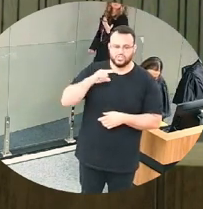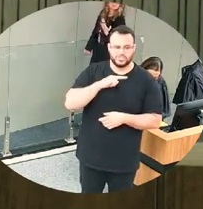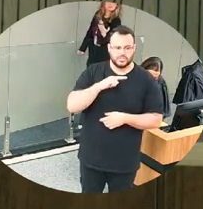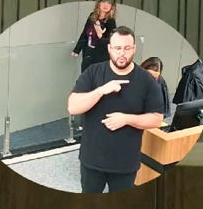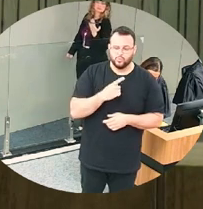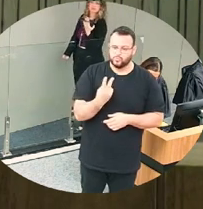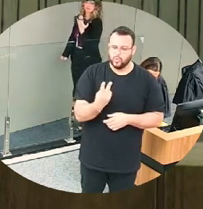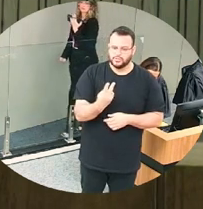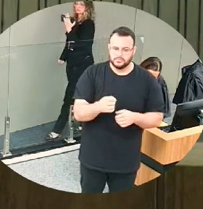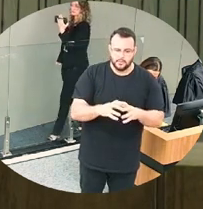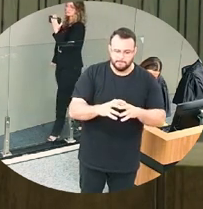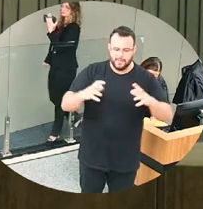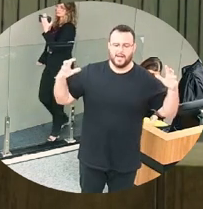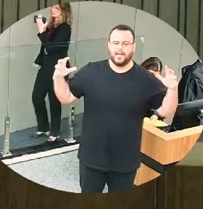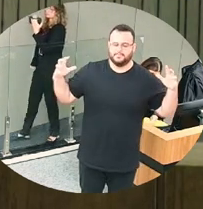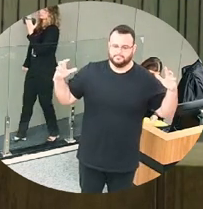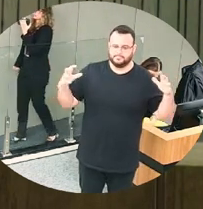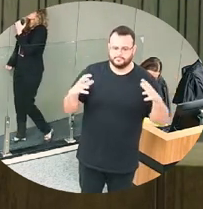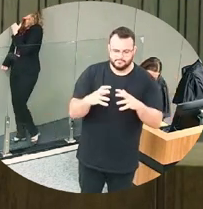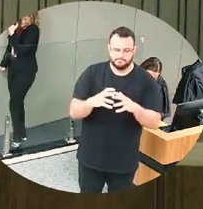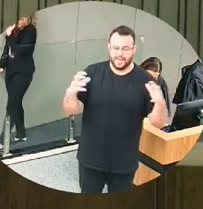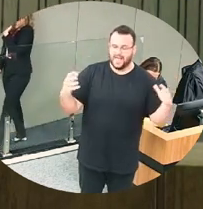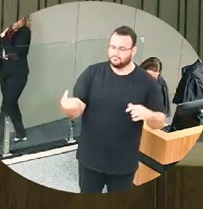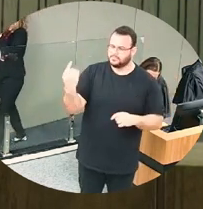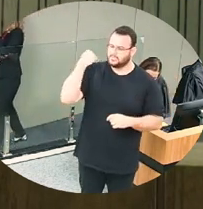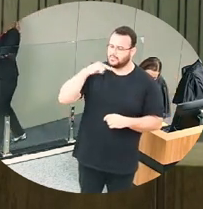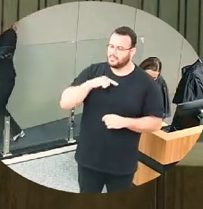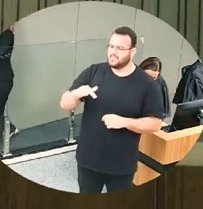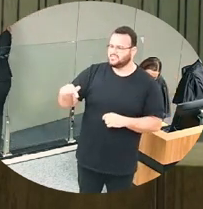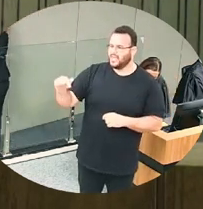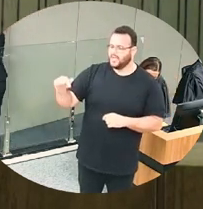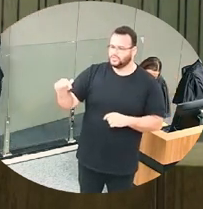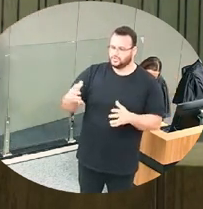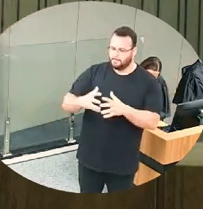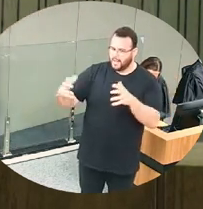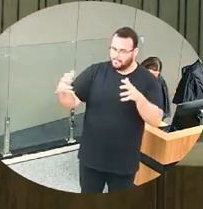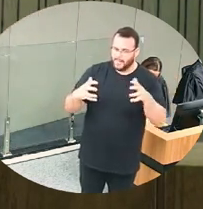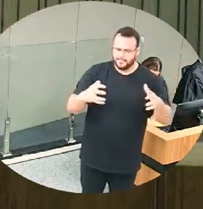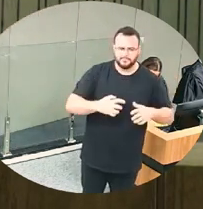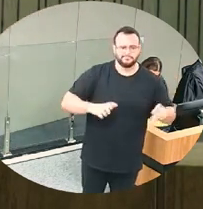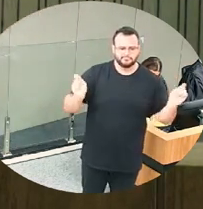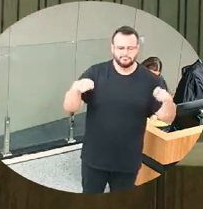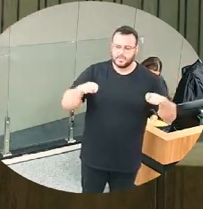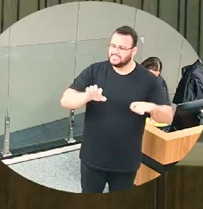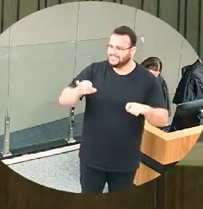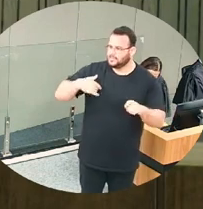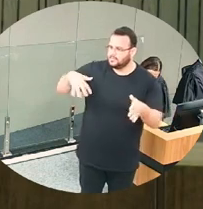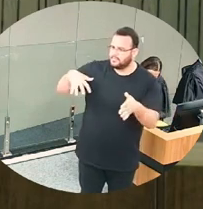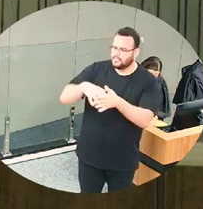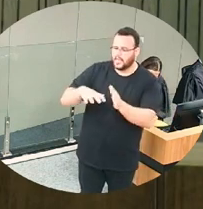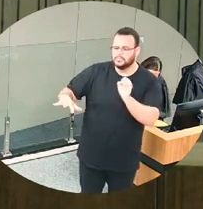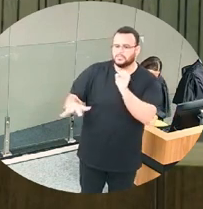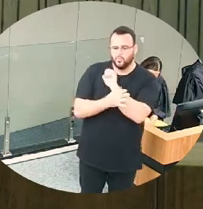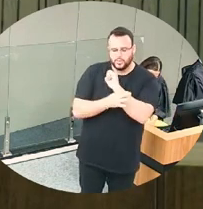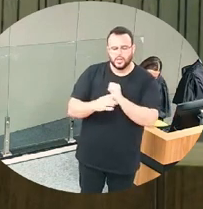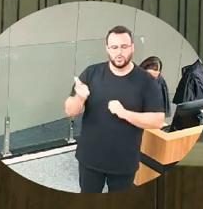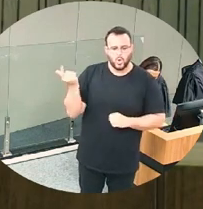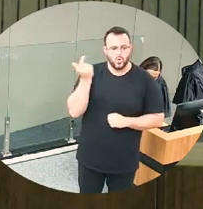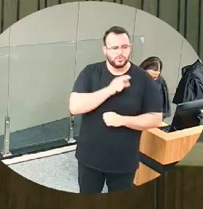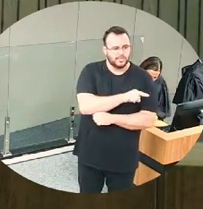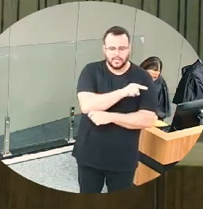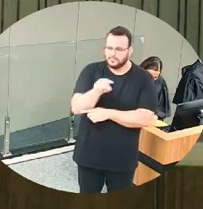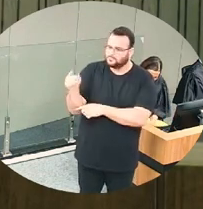airbags Os Atuais T sete airbags quer dizer nós estamos dando muito mais ah eh segurança né pros nossos